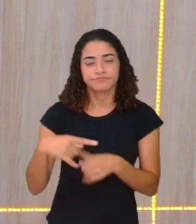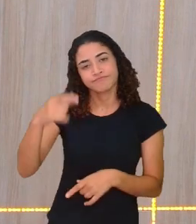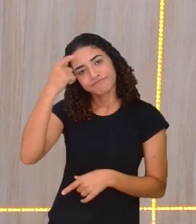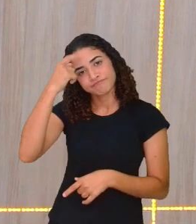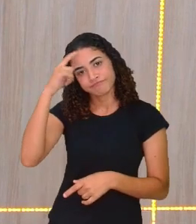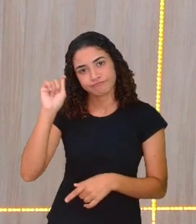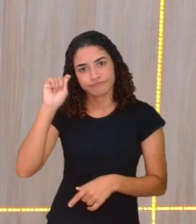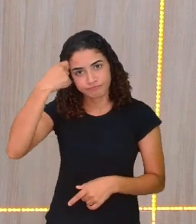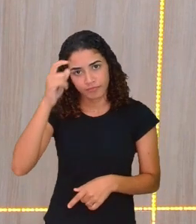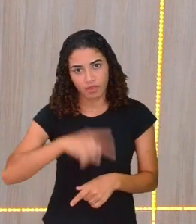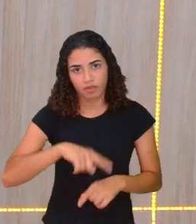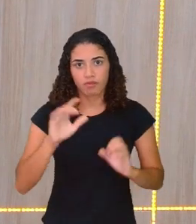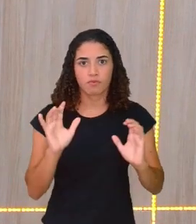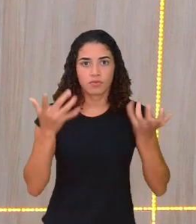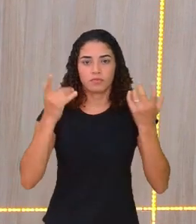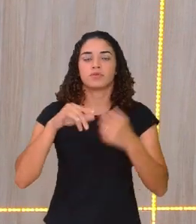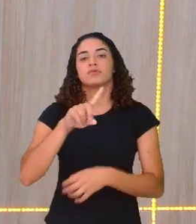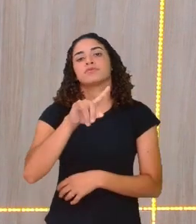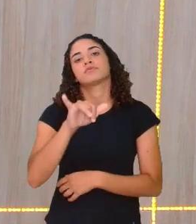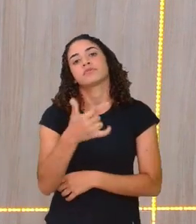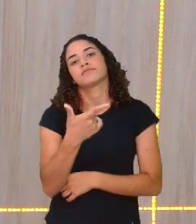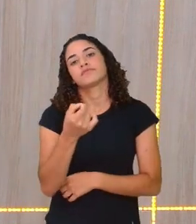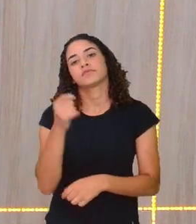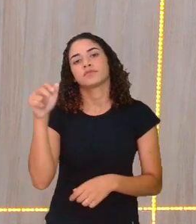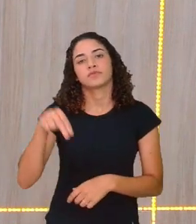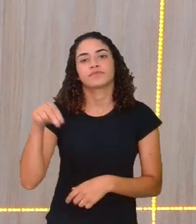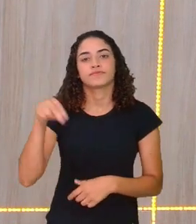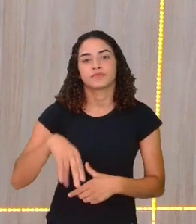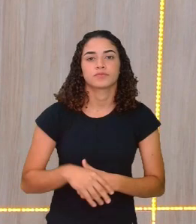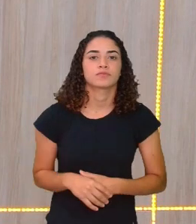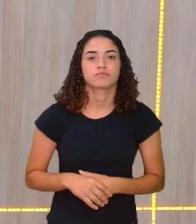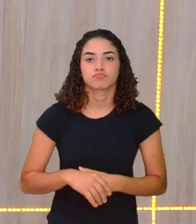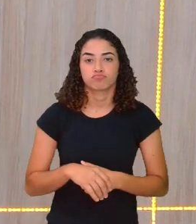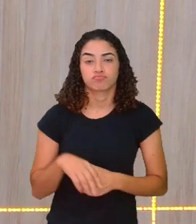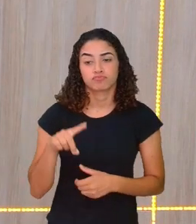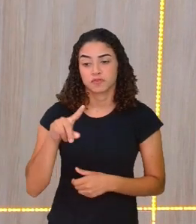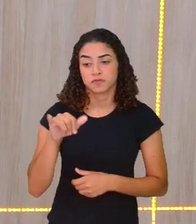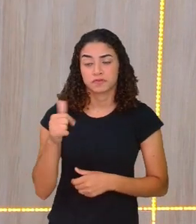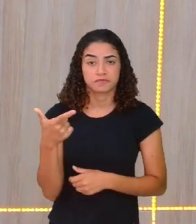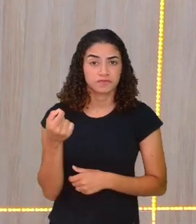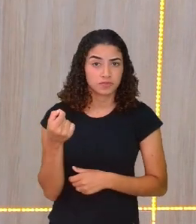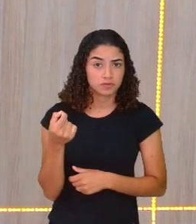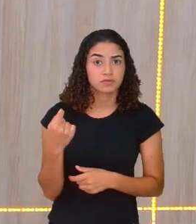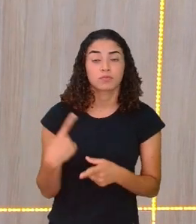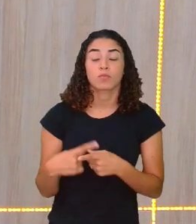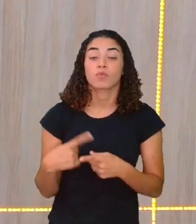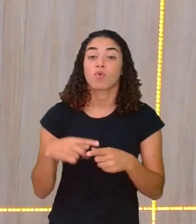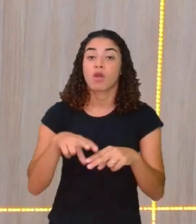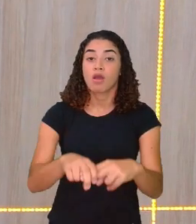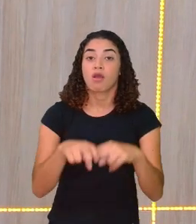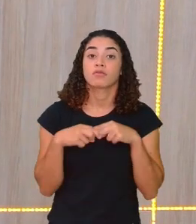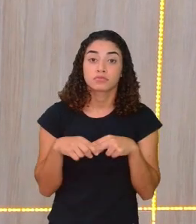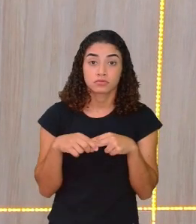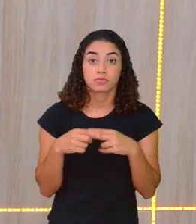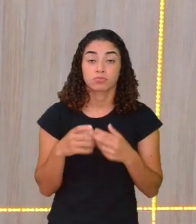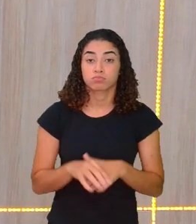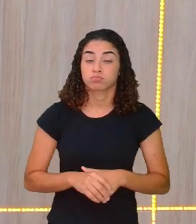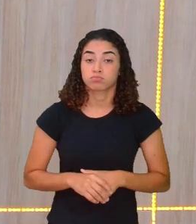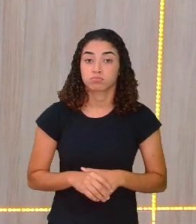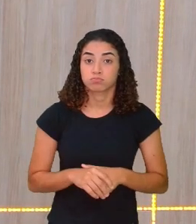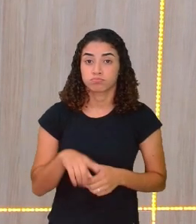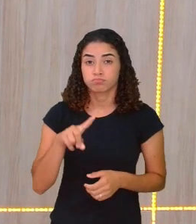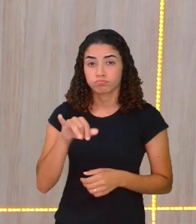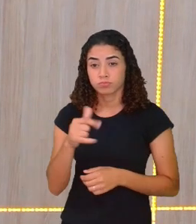negra é comemorada no dia 20 de novembro. Dia 20, por conta de... Dia